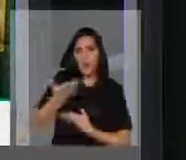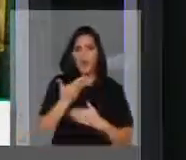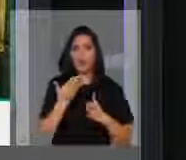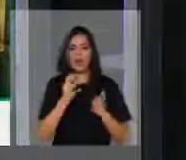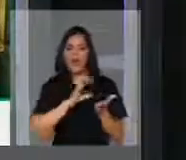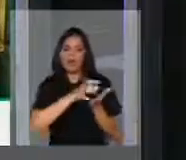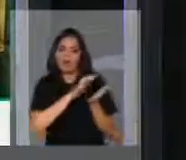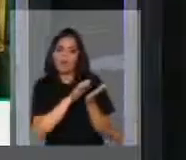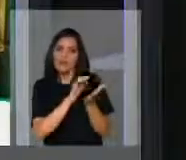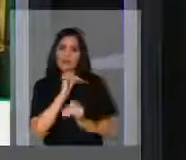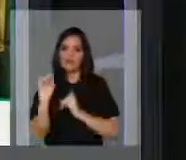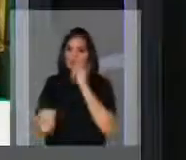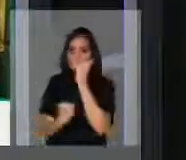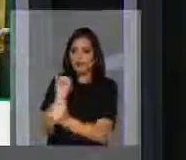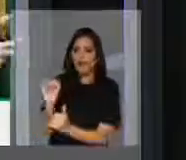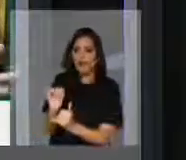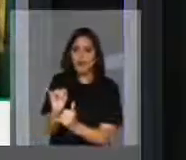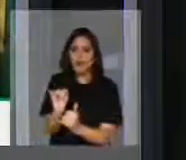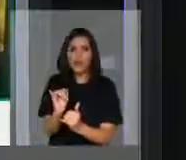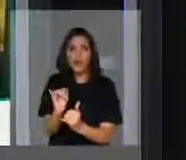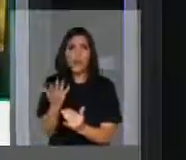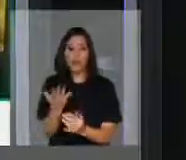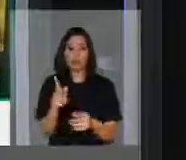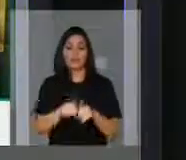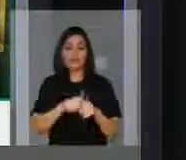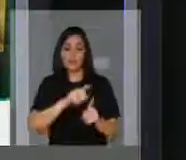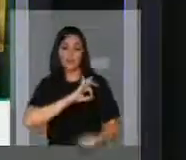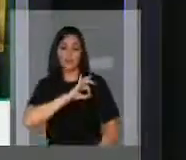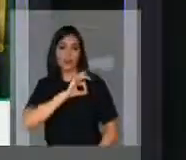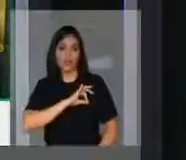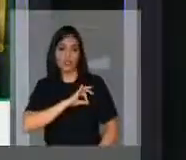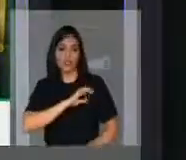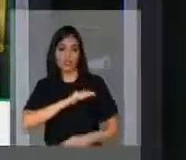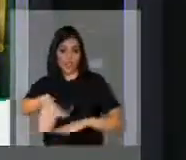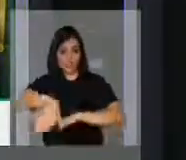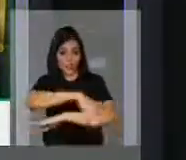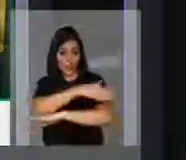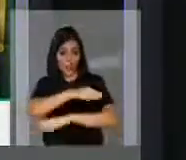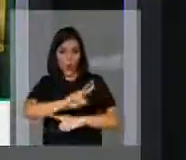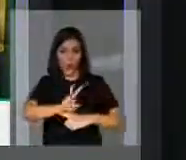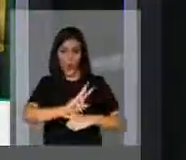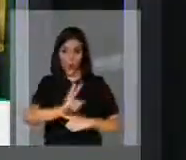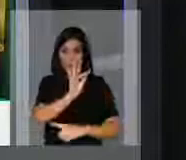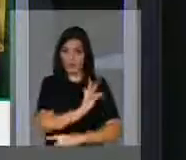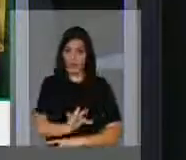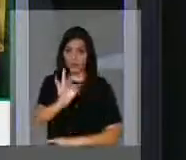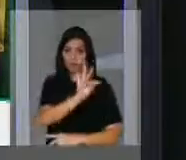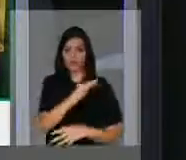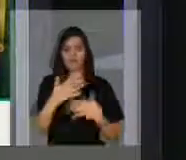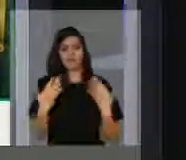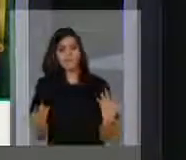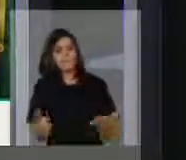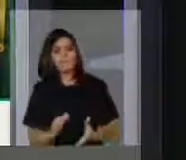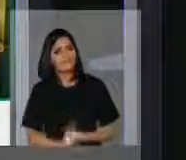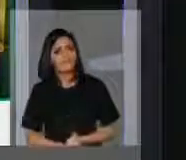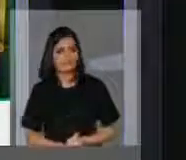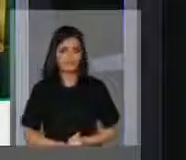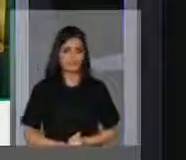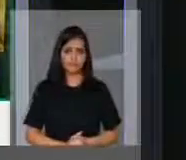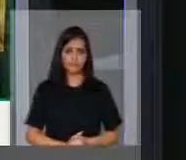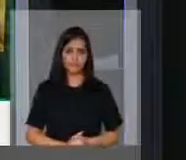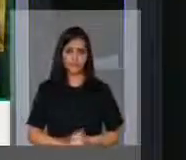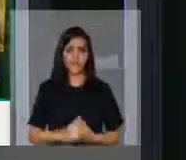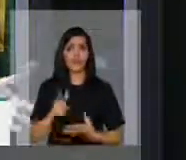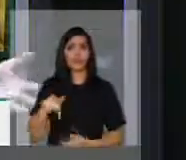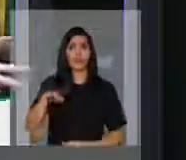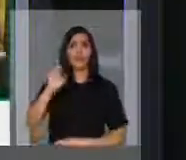pessoas procuradas à Polícia Rodoviária Federal. Mas quem é que para uma viatura? Mas quem é que